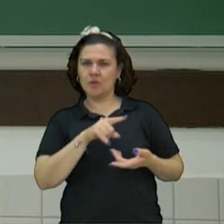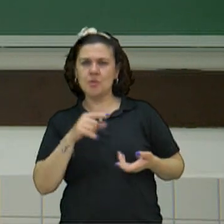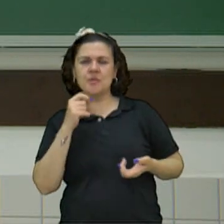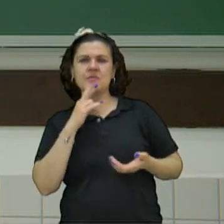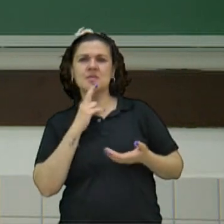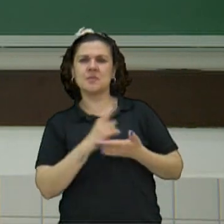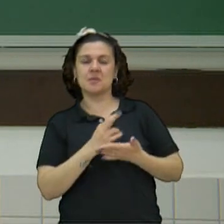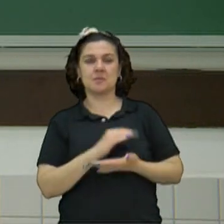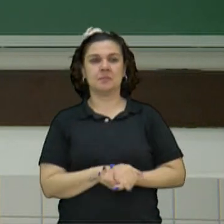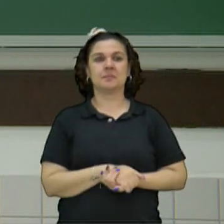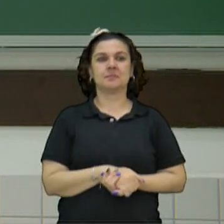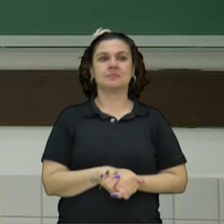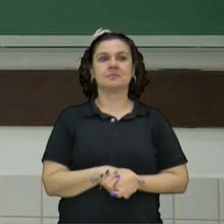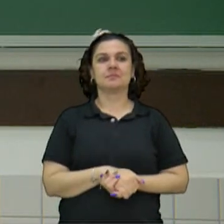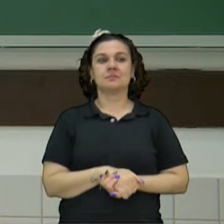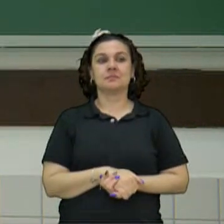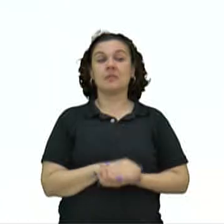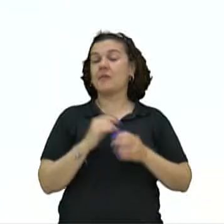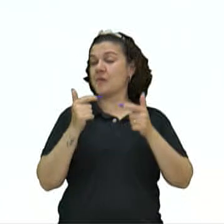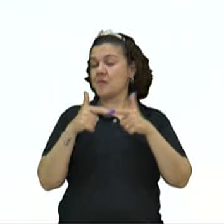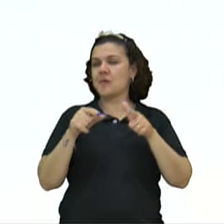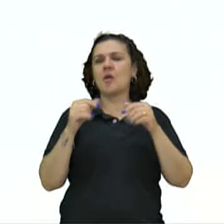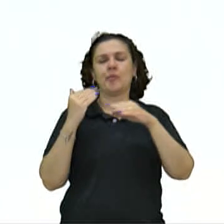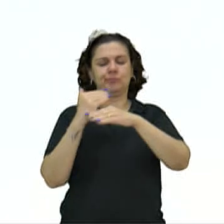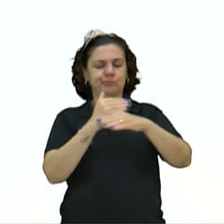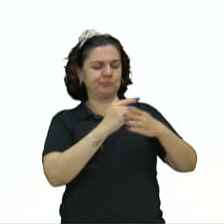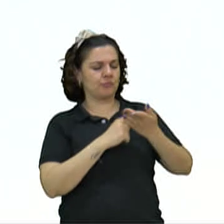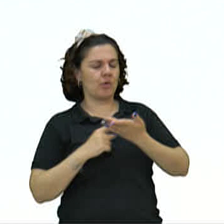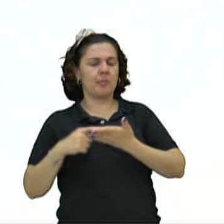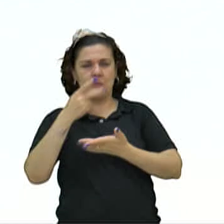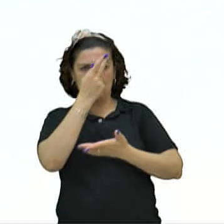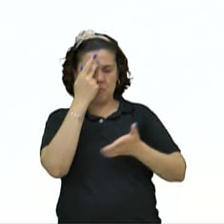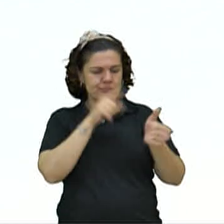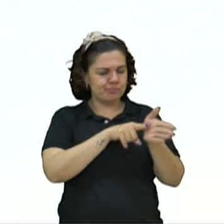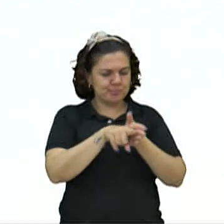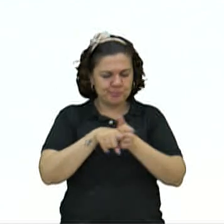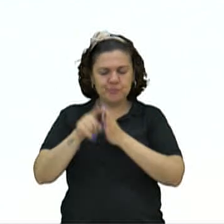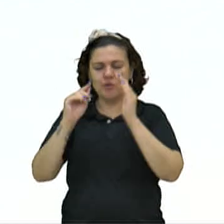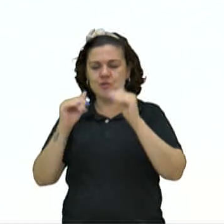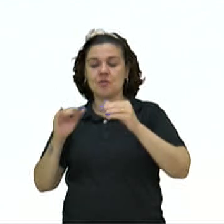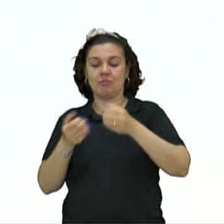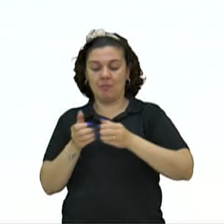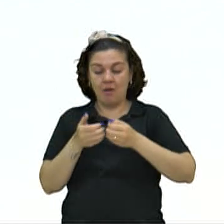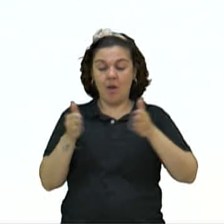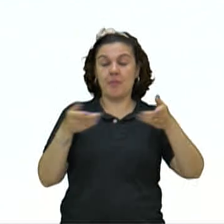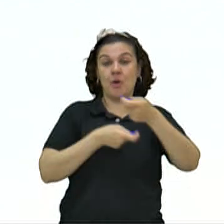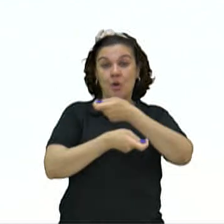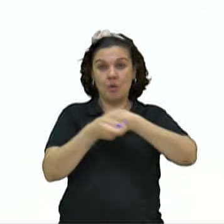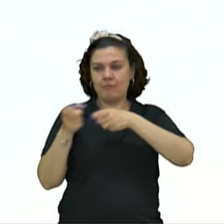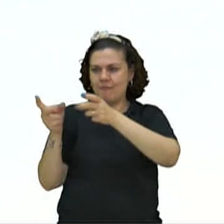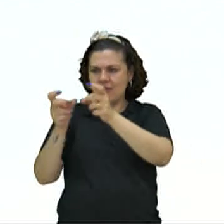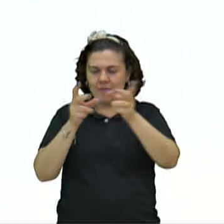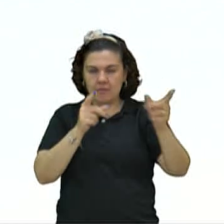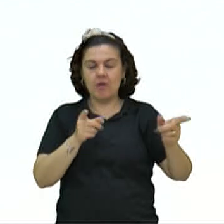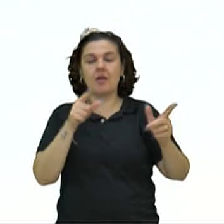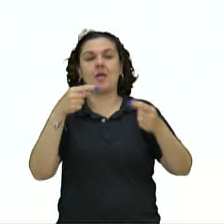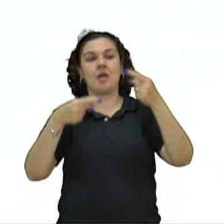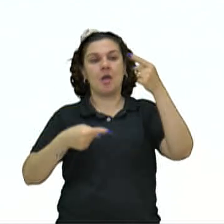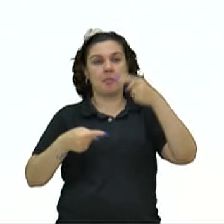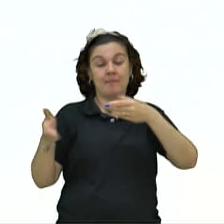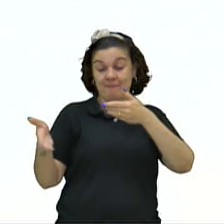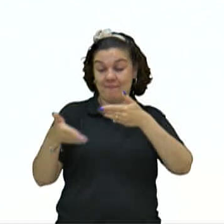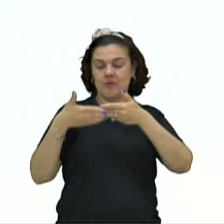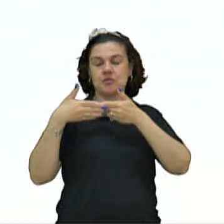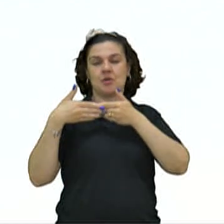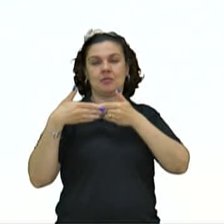O que você respondeu? É consenso entre os estudiosos que a abertura econômica está relacionada a uma política